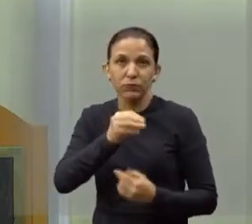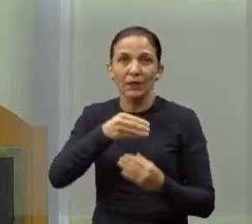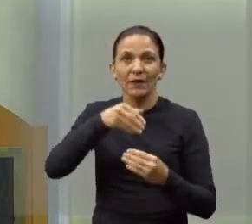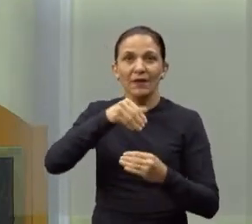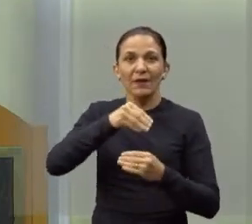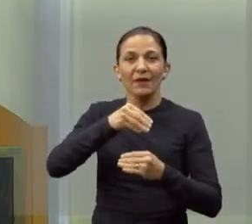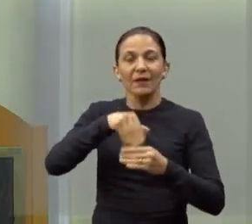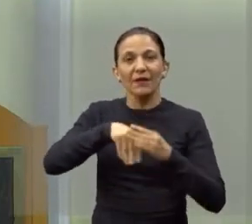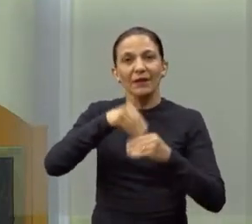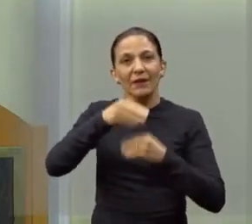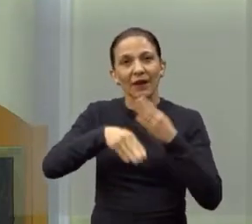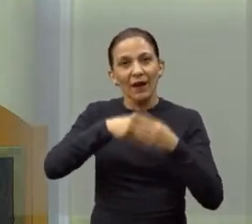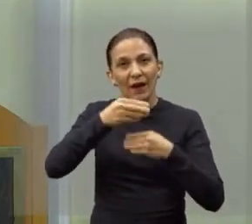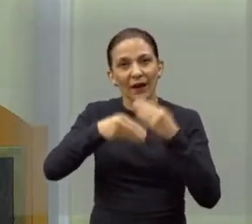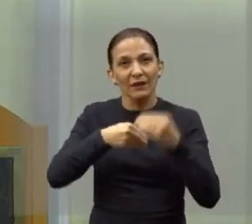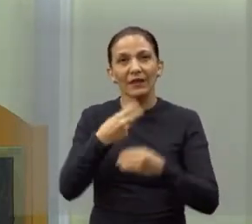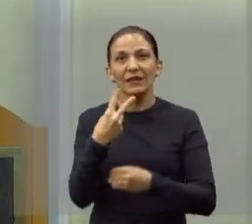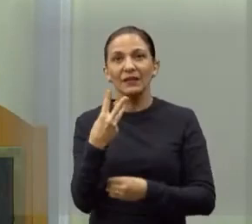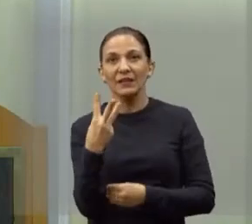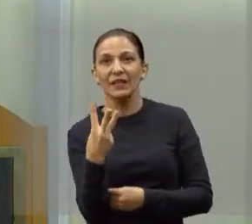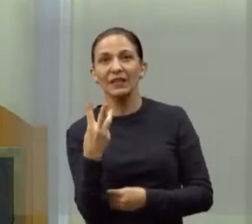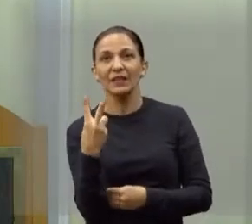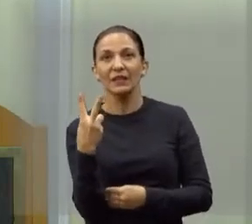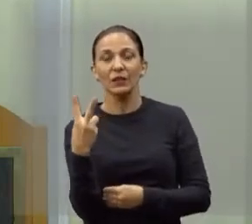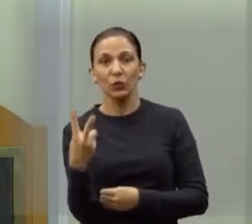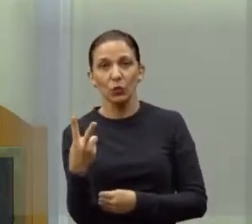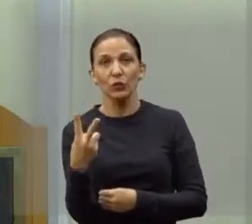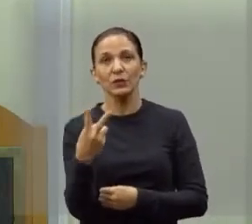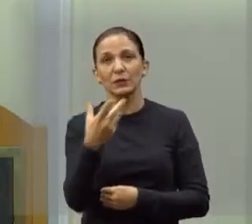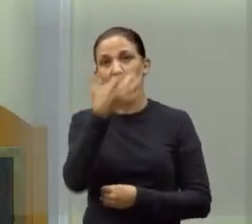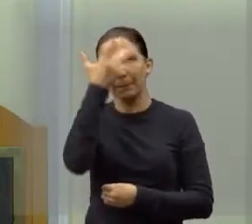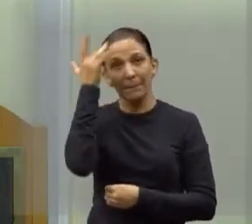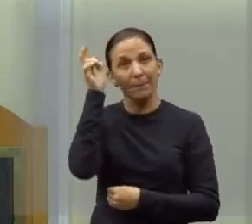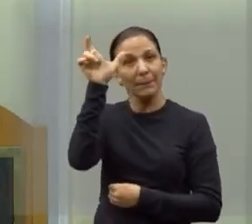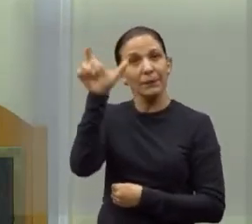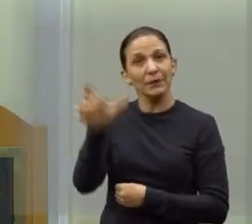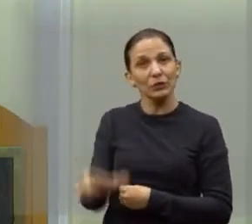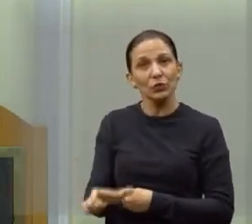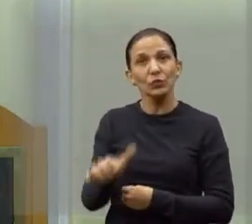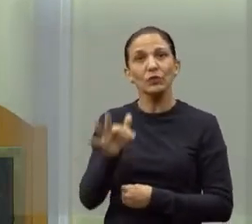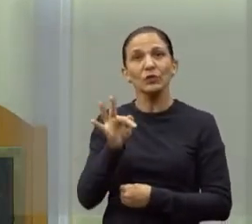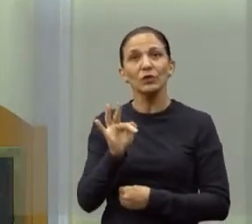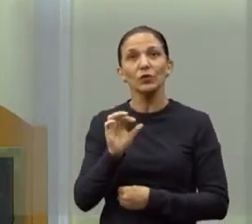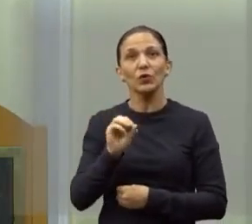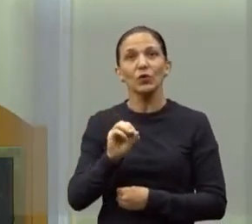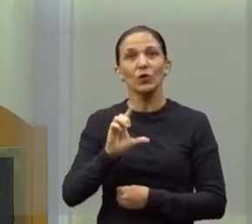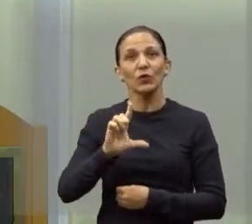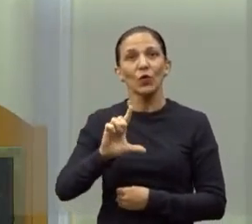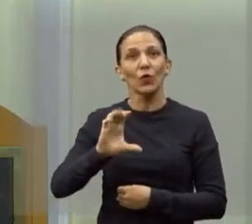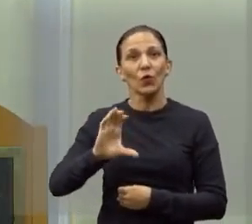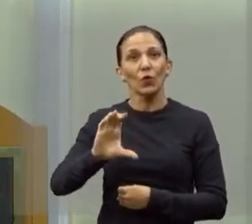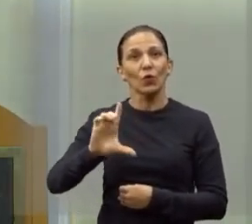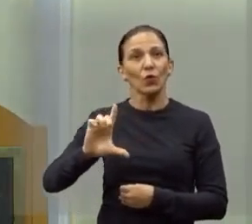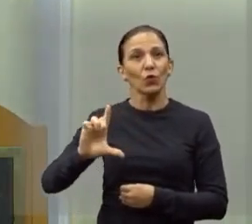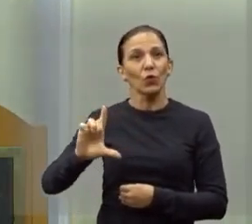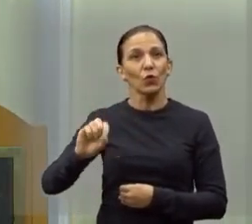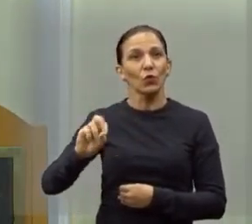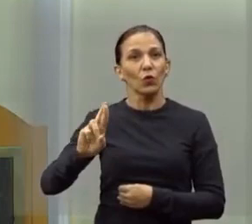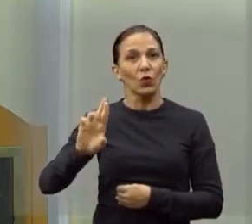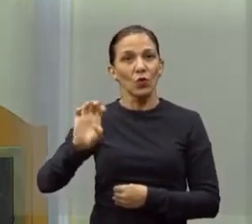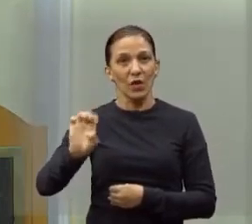cartas, 32 personagens do folclore brasileiro. Então, ao invés da gente falar de